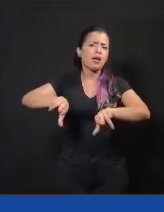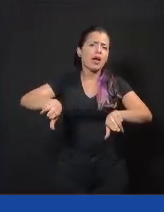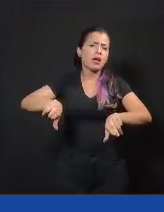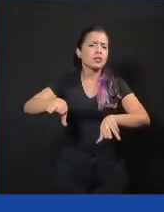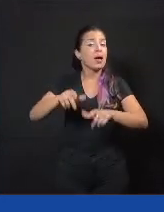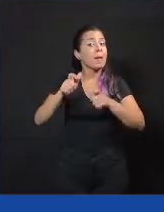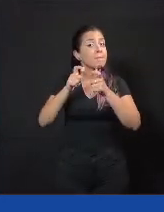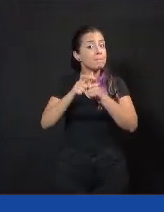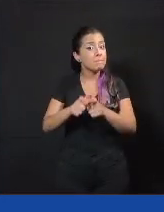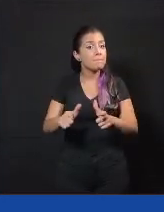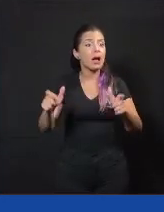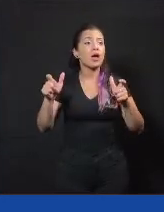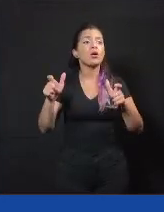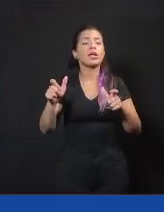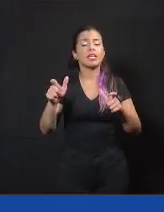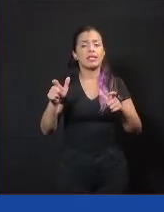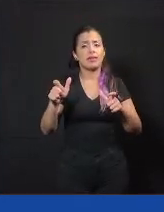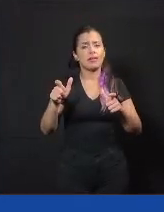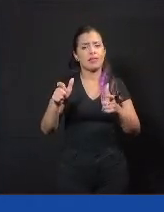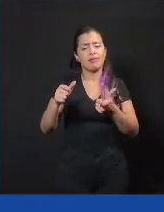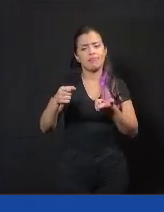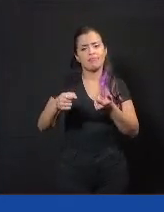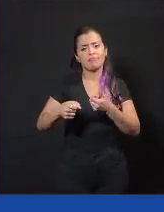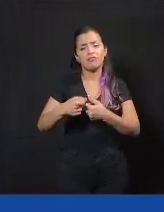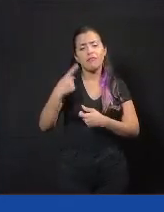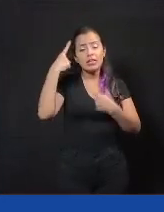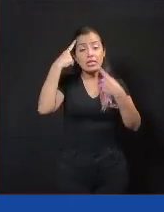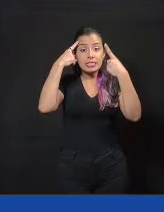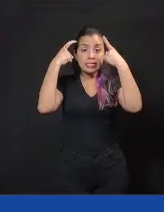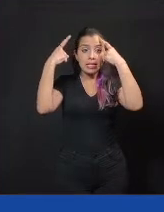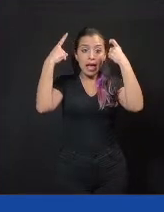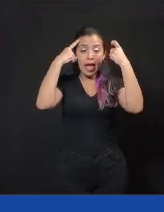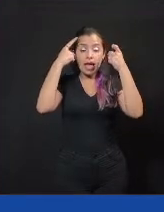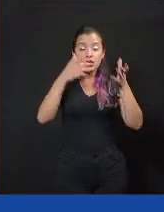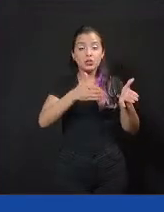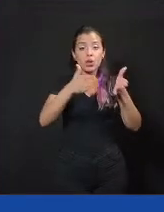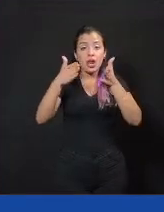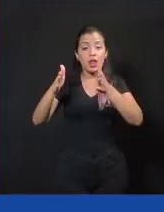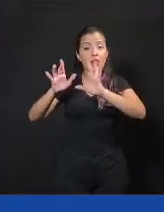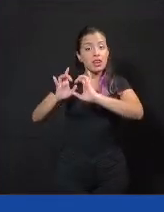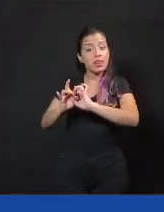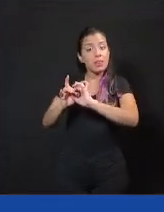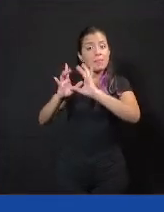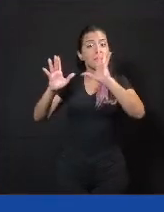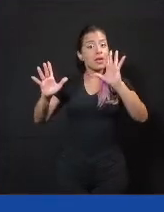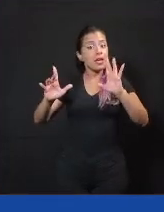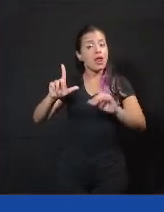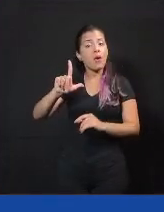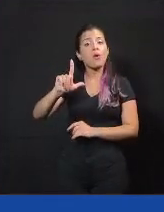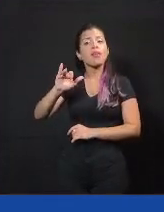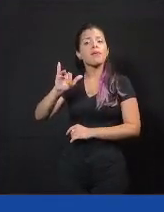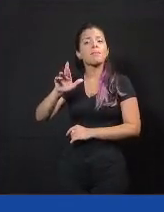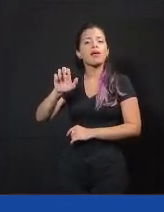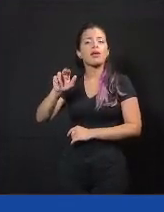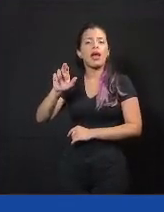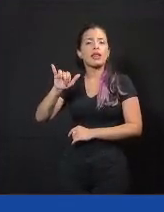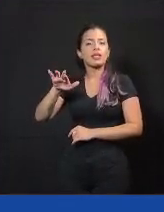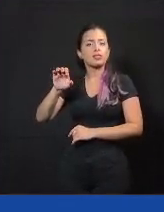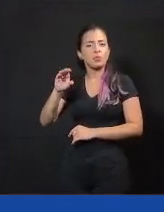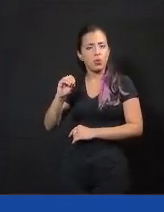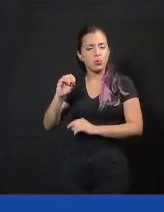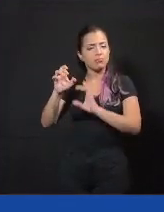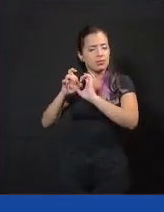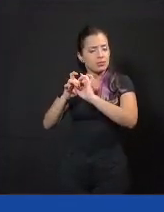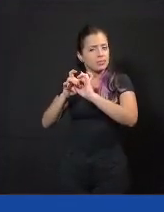postos no leque das ideias liberais, né? O liberalismo, ele organiza a pauta,